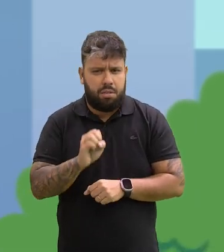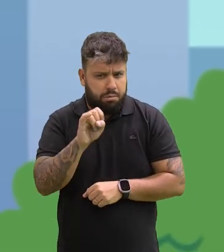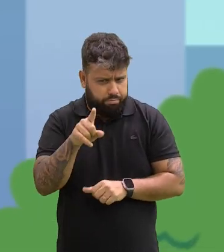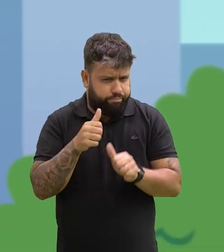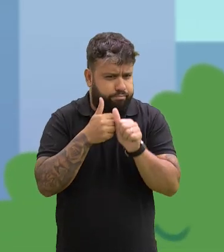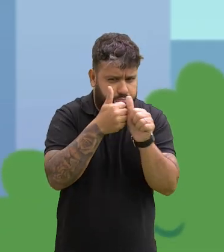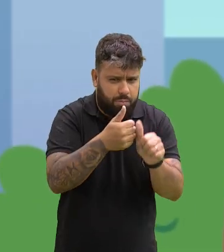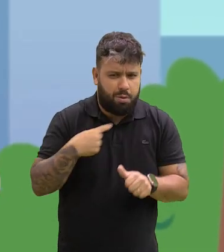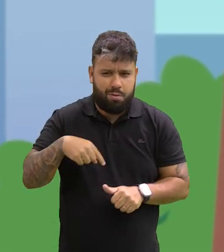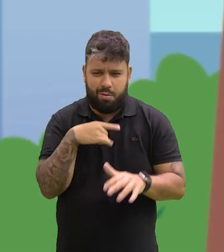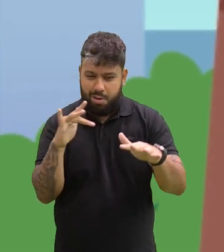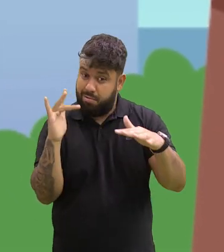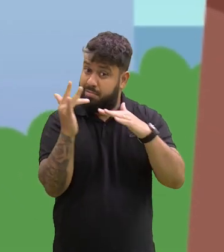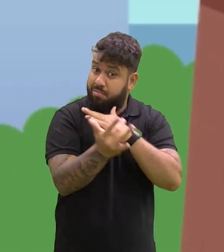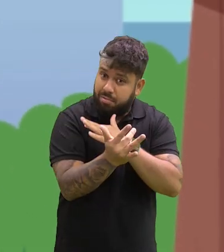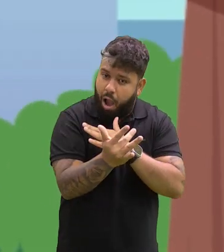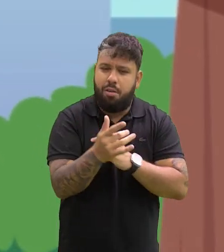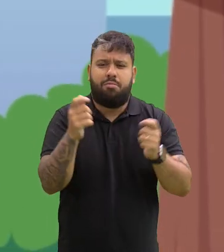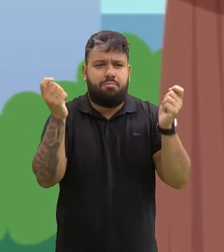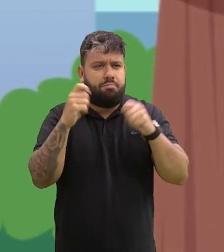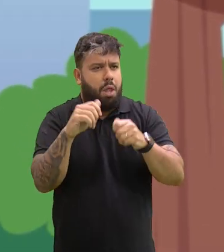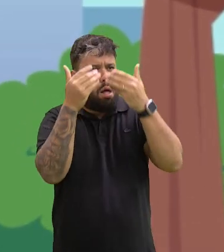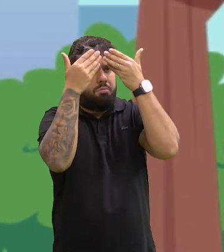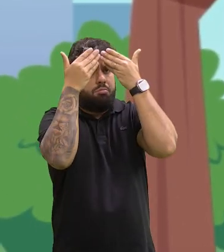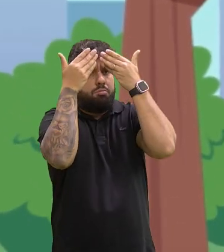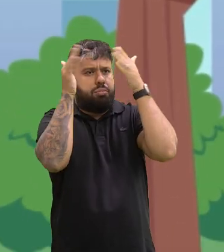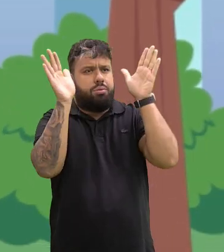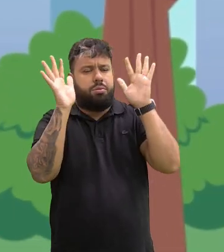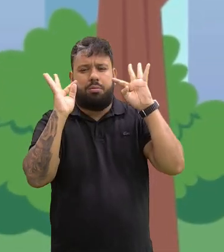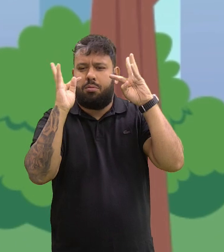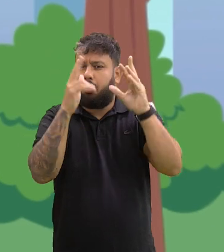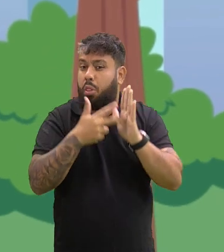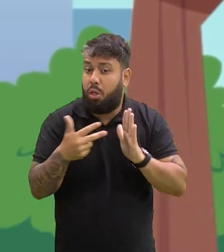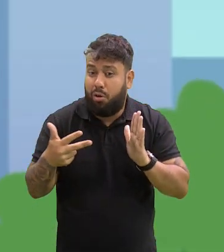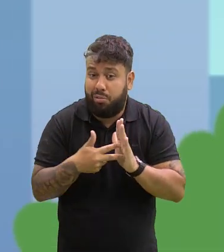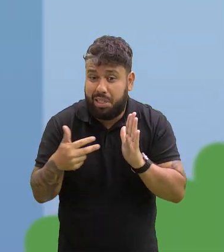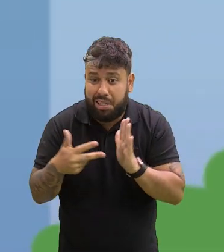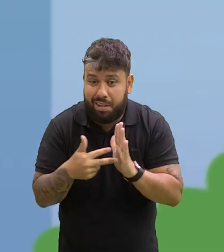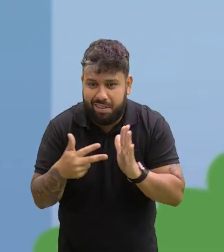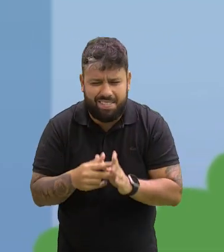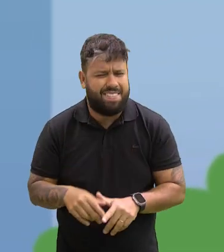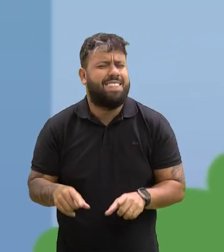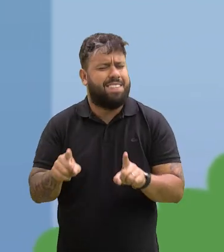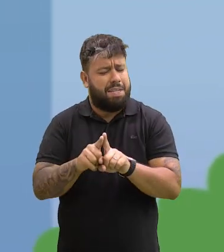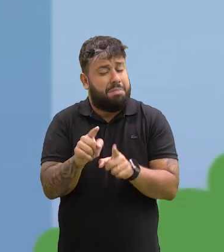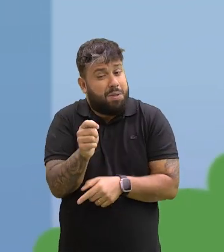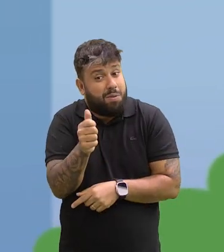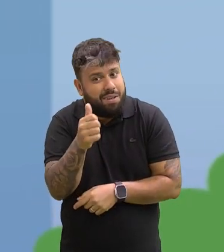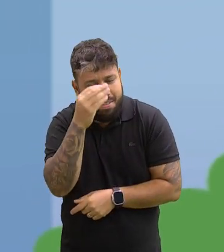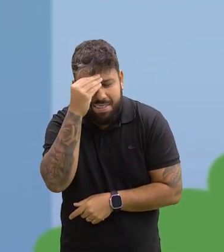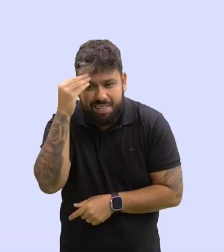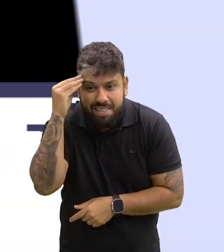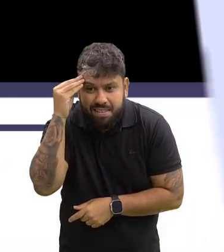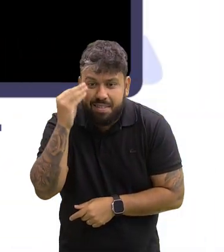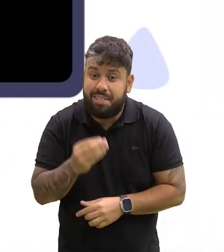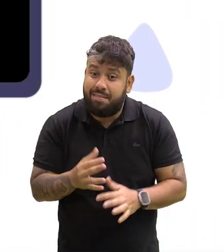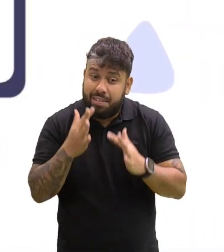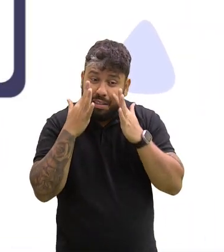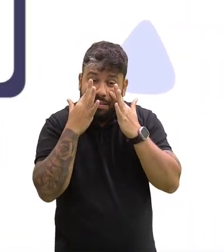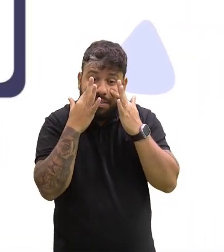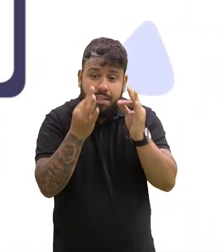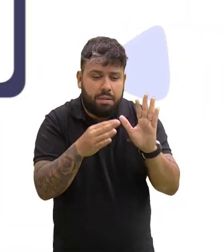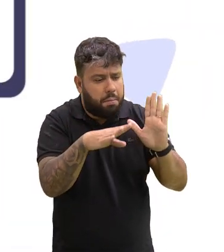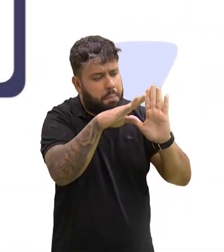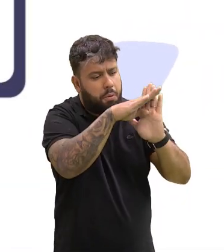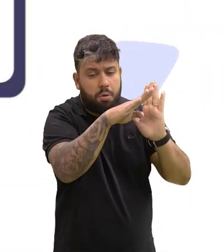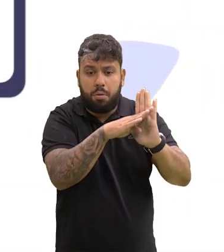as nossas redes sociais, você fica por dentro de todas as novidades. Ah, eu ia esquecendo. Fique ligadinho na programação